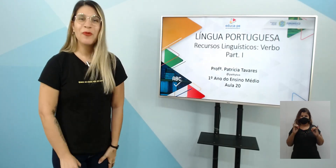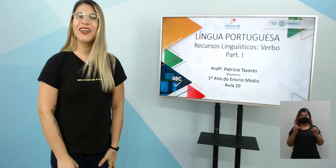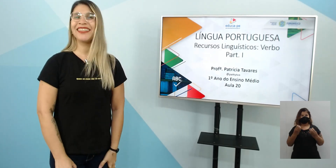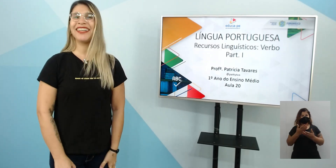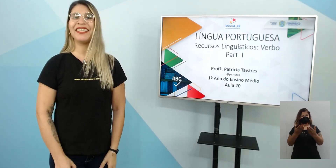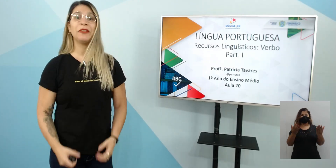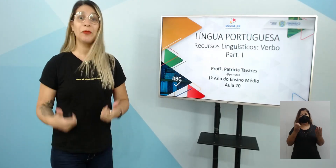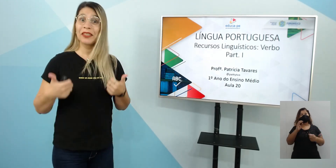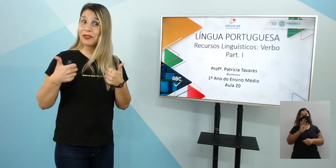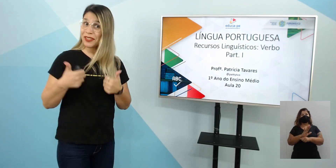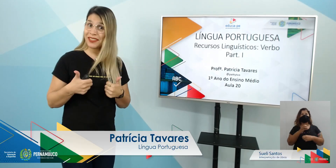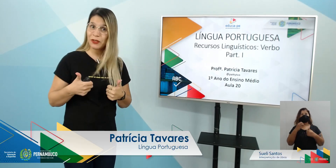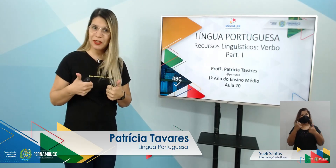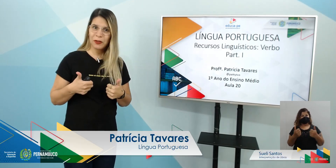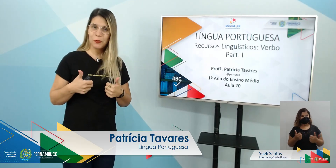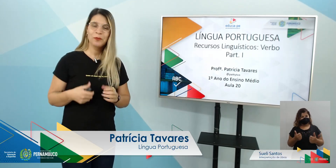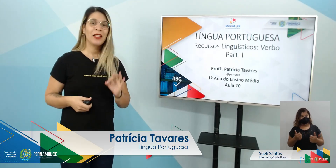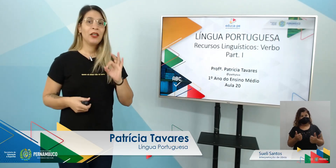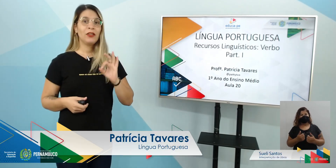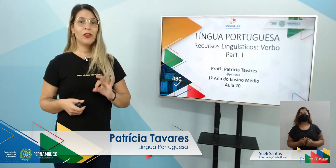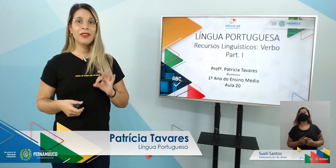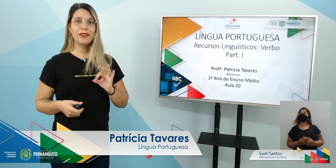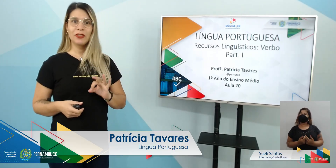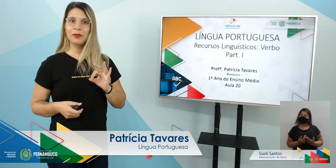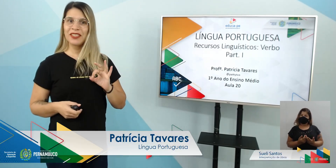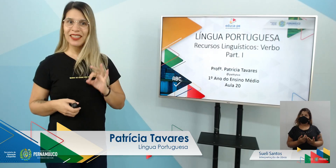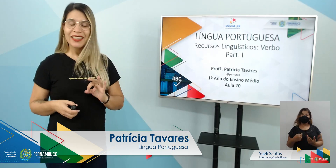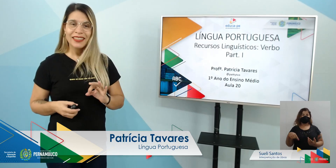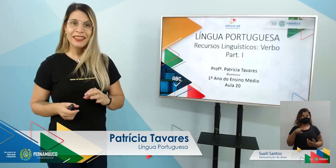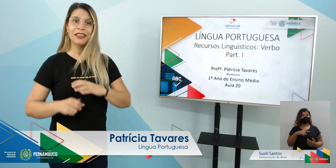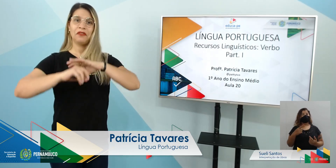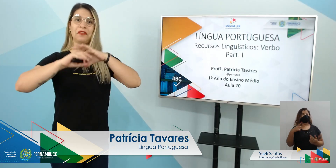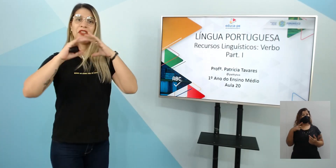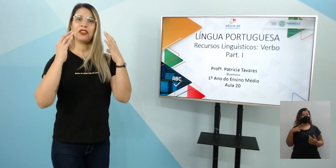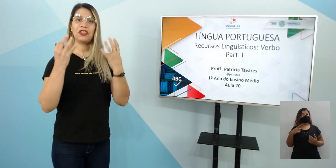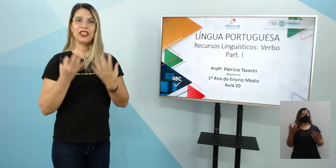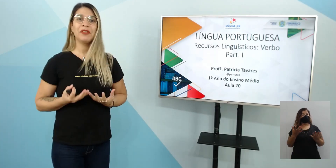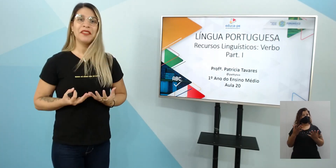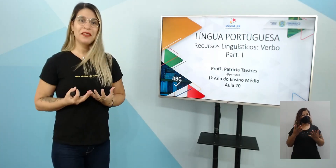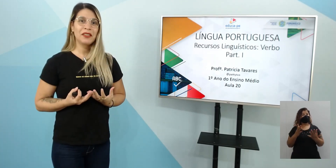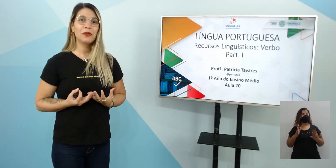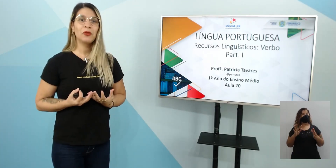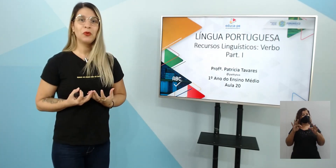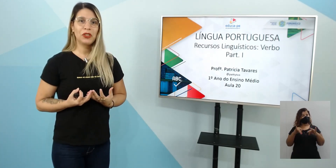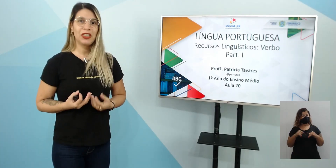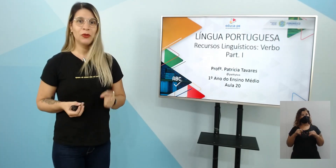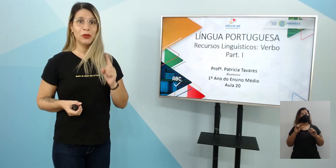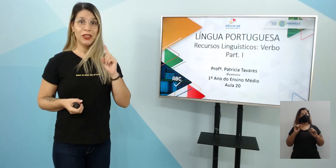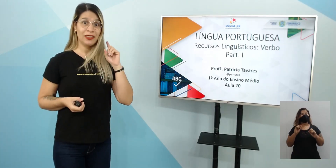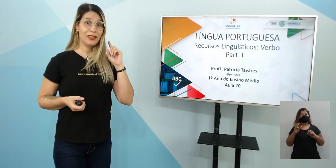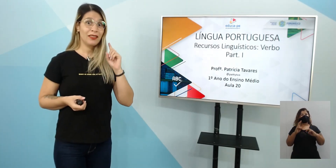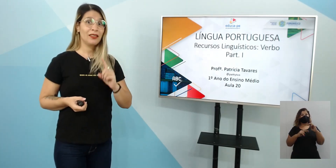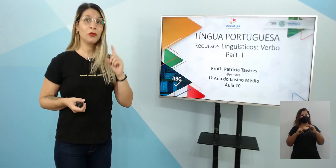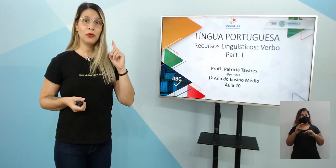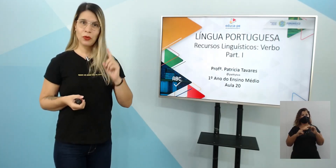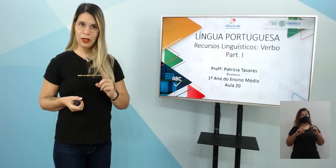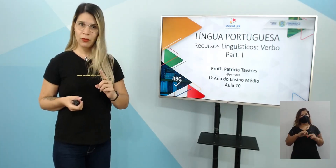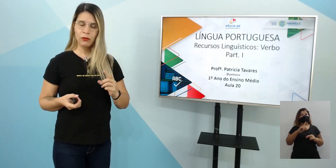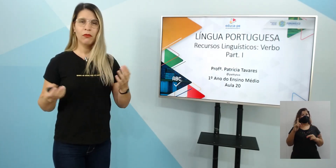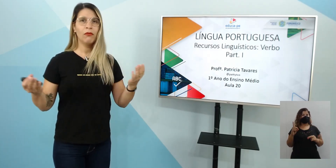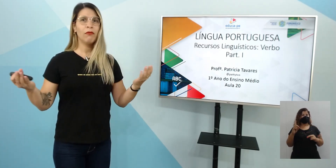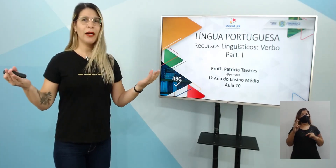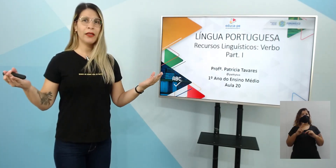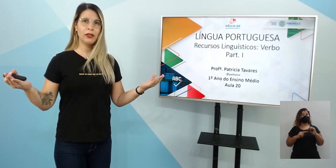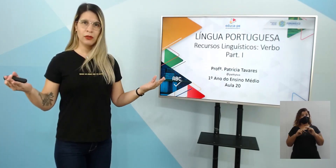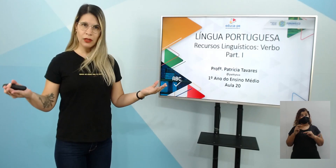pessoal, boa tarde, como é que vocês estão? Nós estamos aqui fechando esse ciclo junino no dia de São